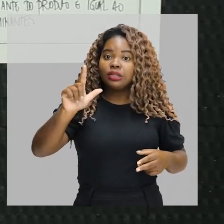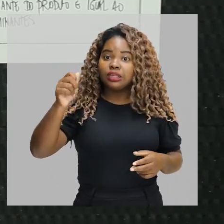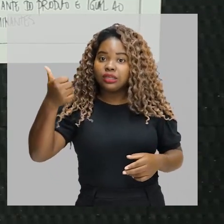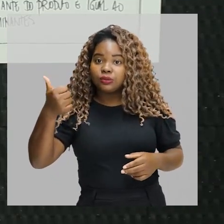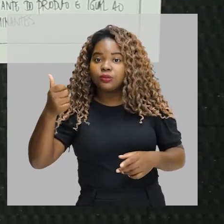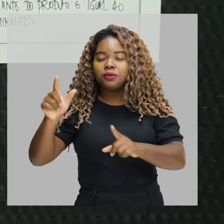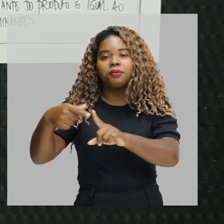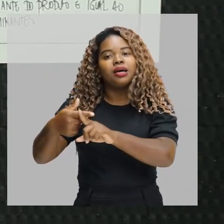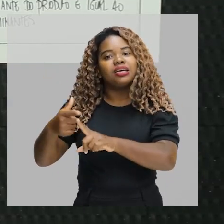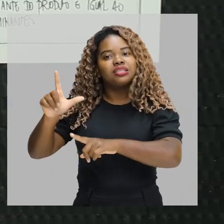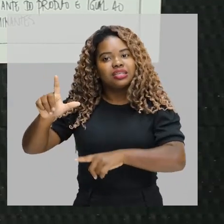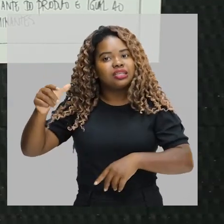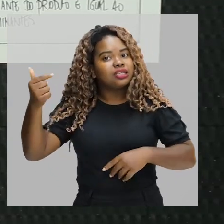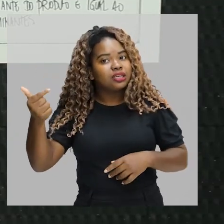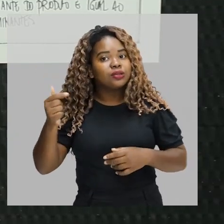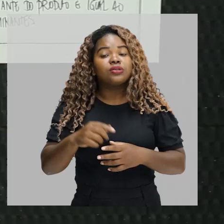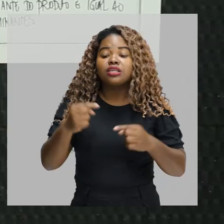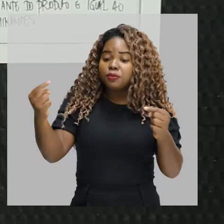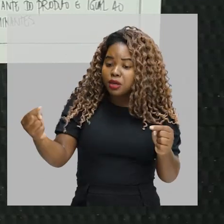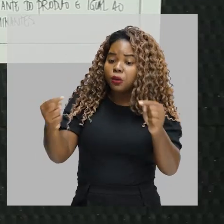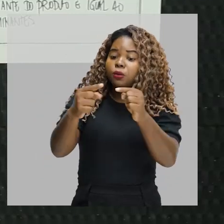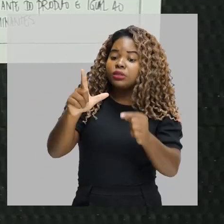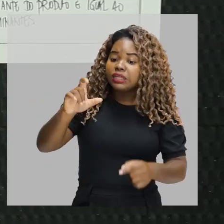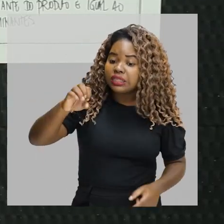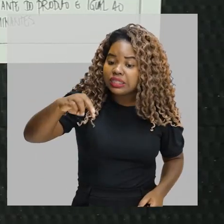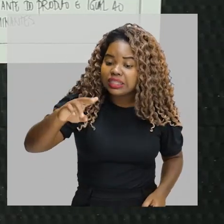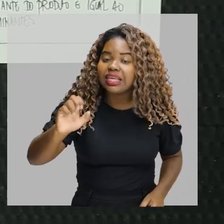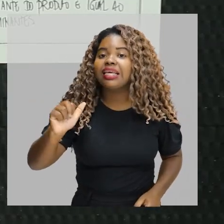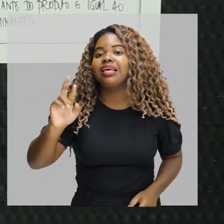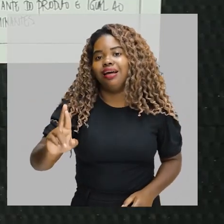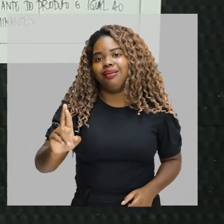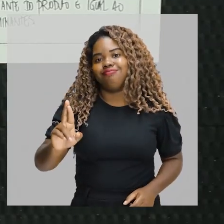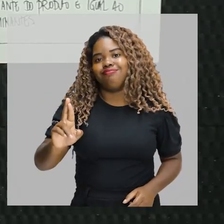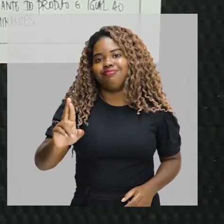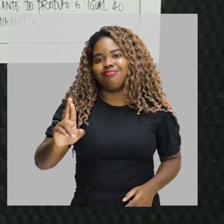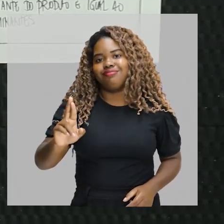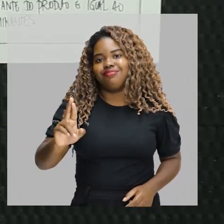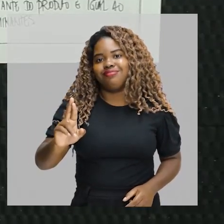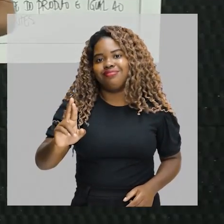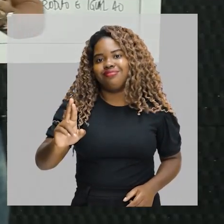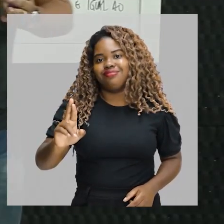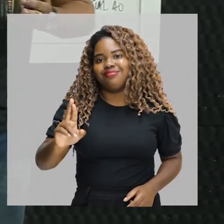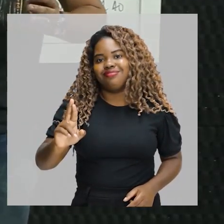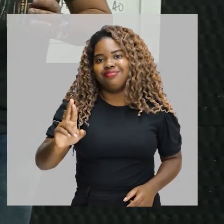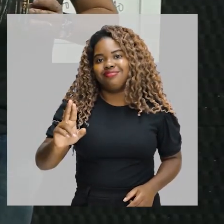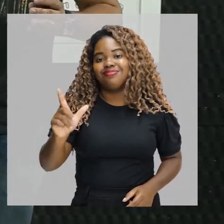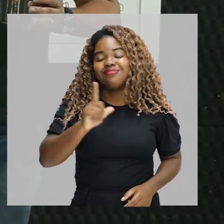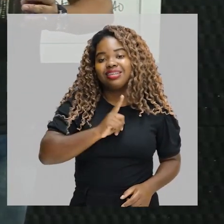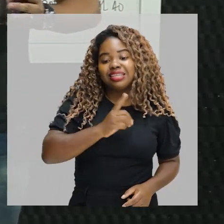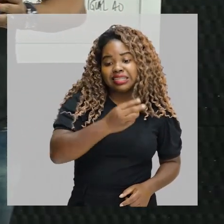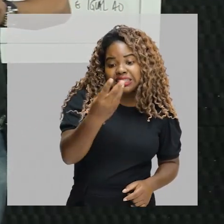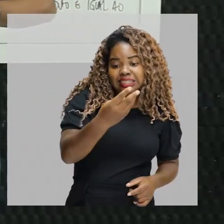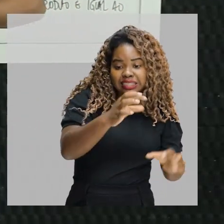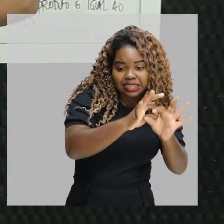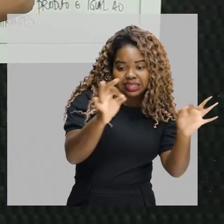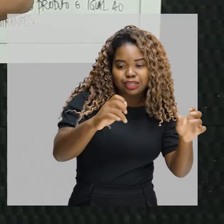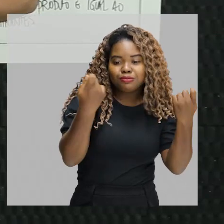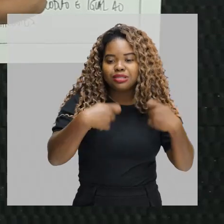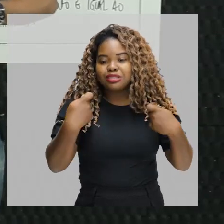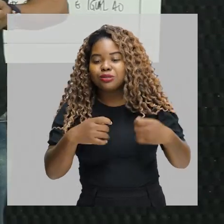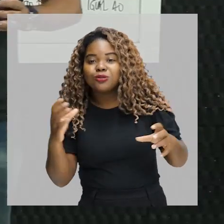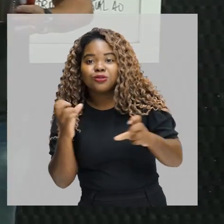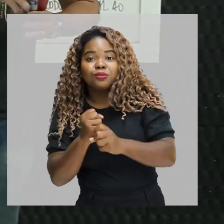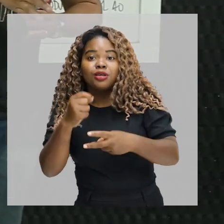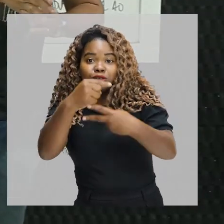uma combinação linear. Você faz operações entre os elementos de duas linhas para obter a terceira. Tá? Quando eu falo linha, pode